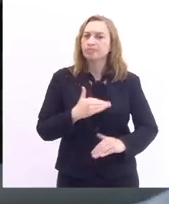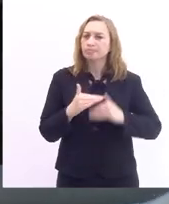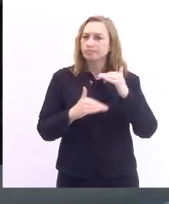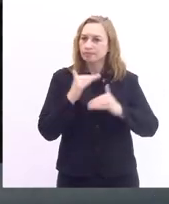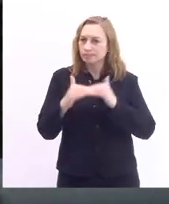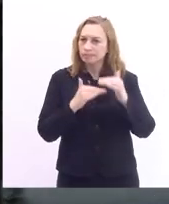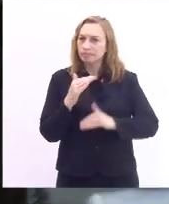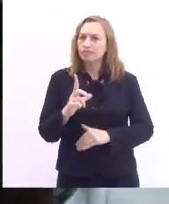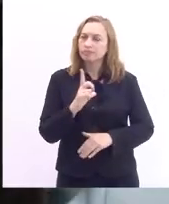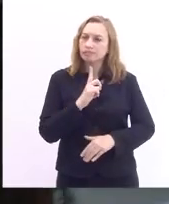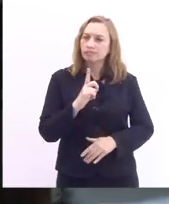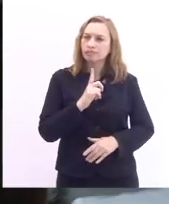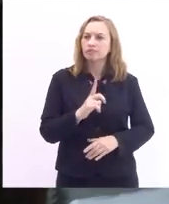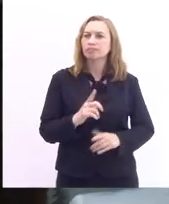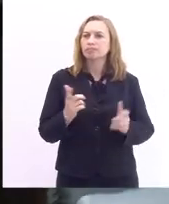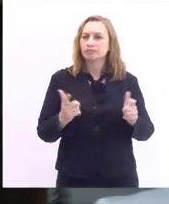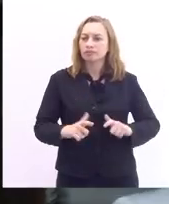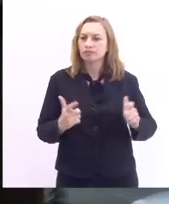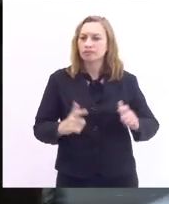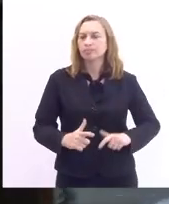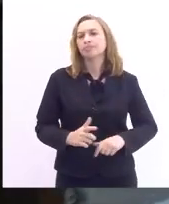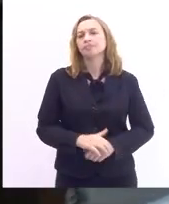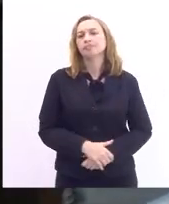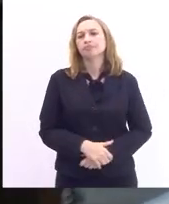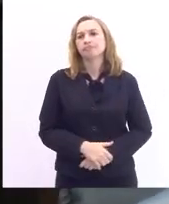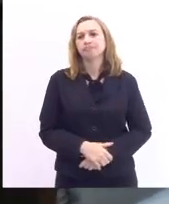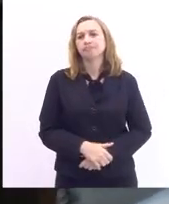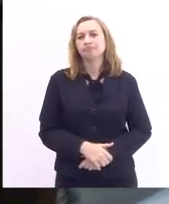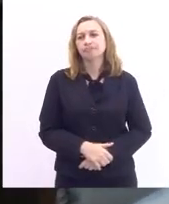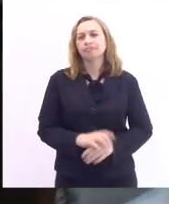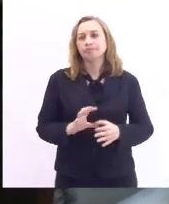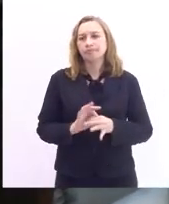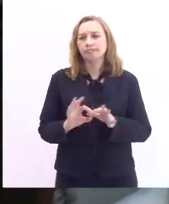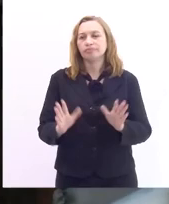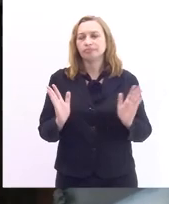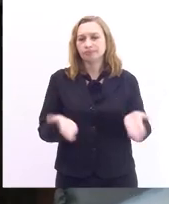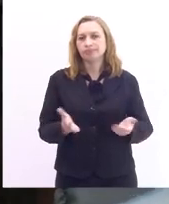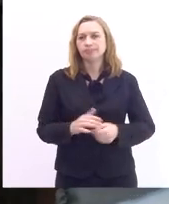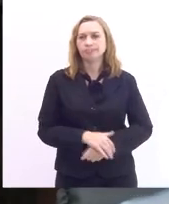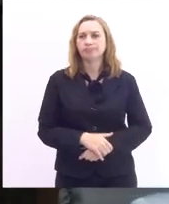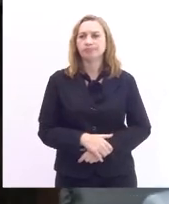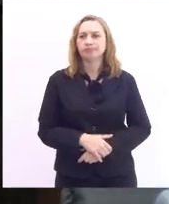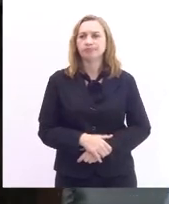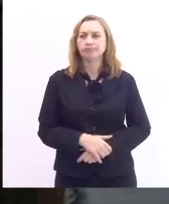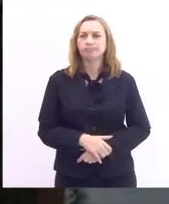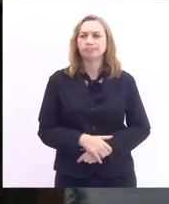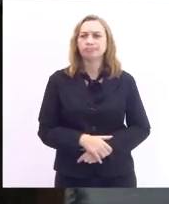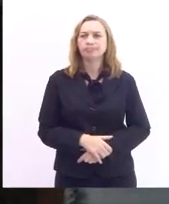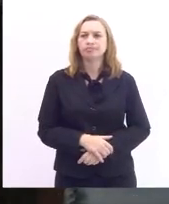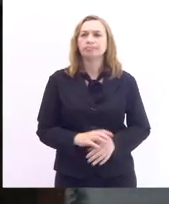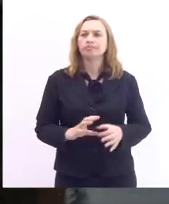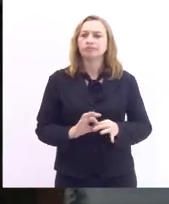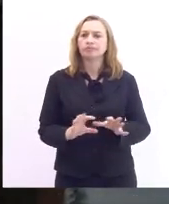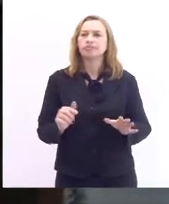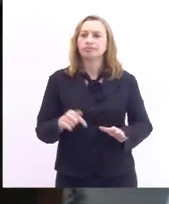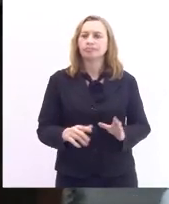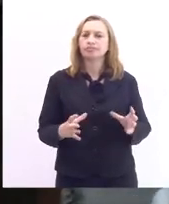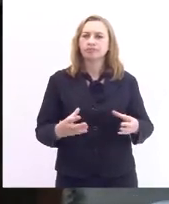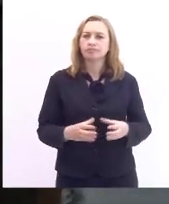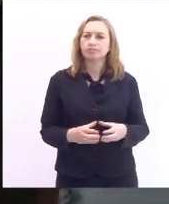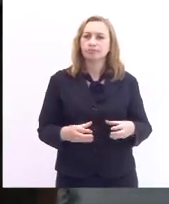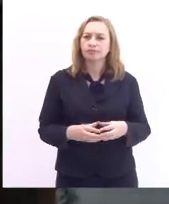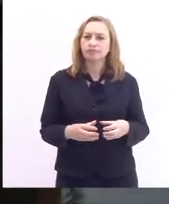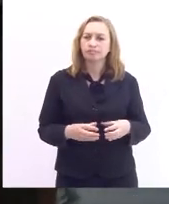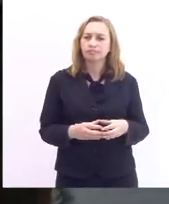desempenho que a gente teve e os empenhos que nós e o que vamos deixar hoje aqui hoje nós estamos deixando aqui um órgão